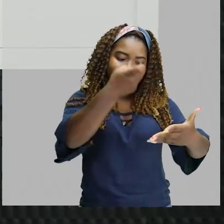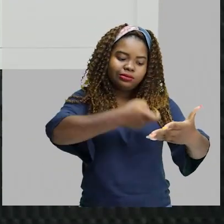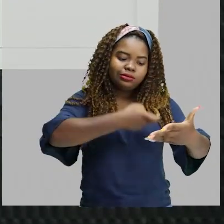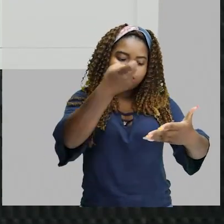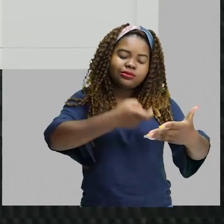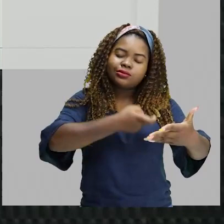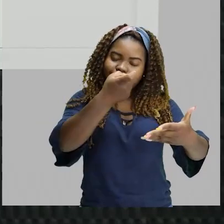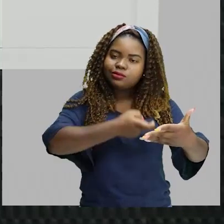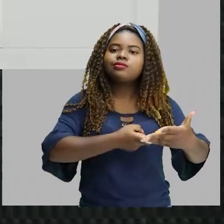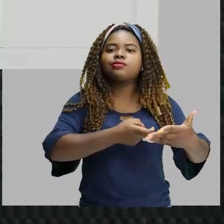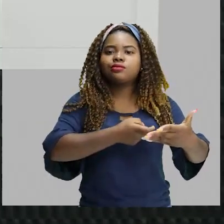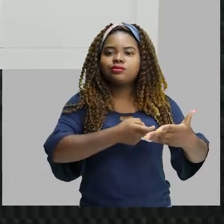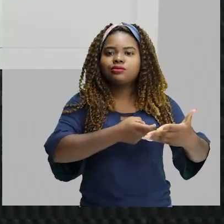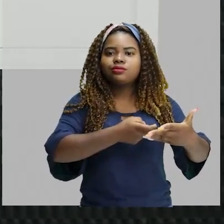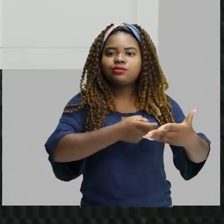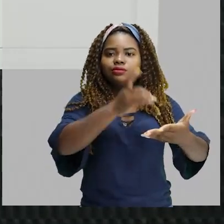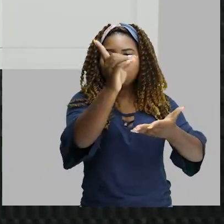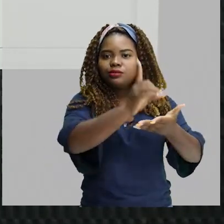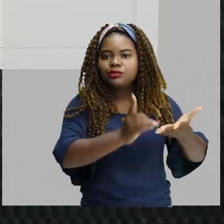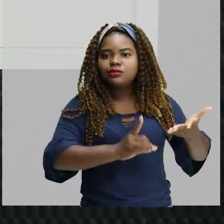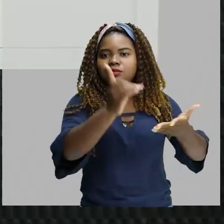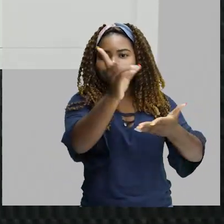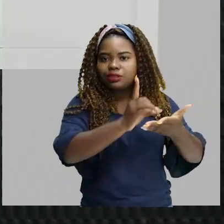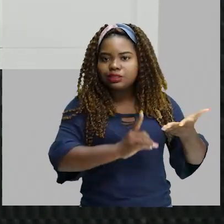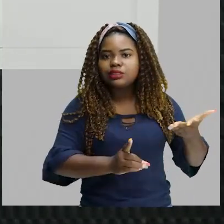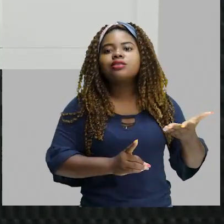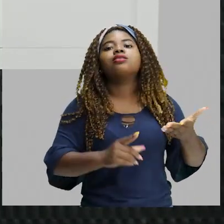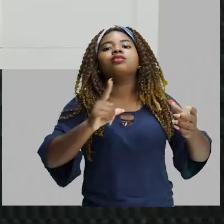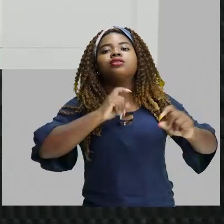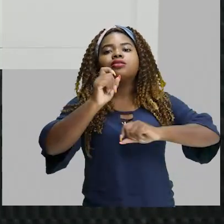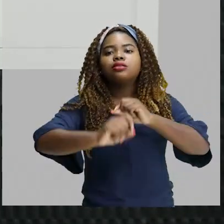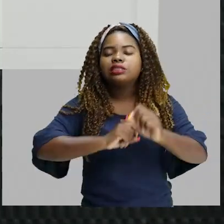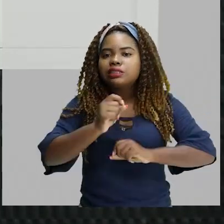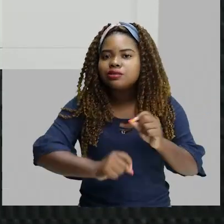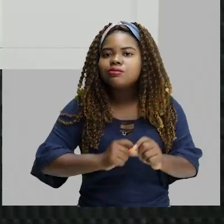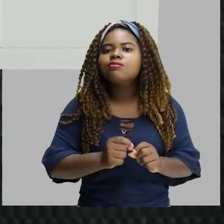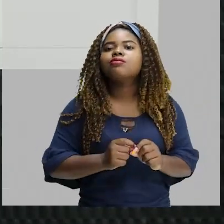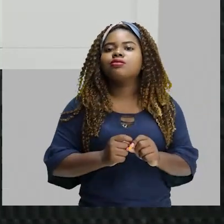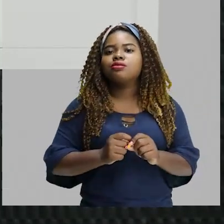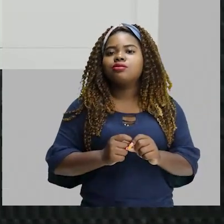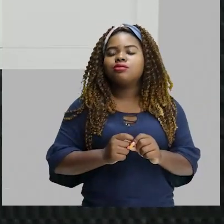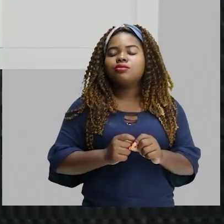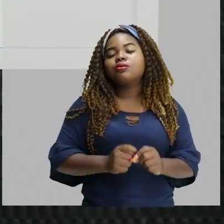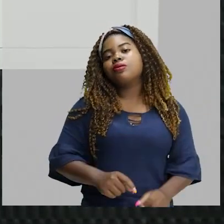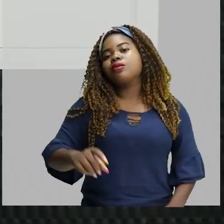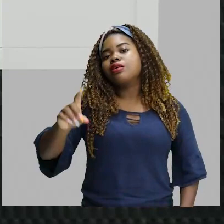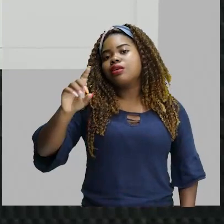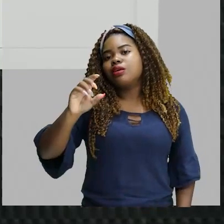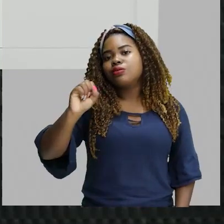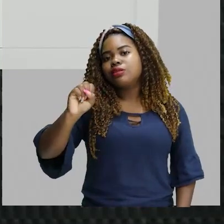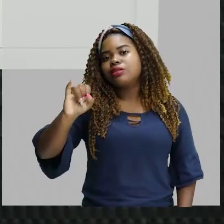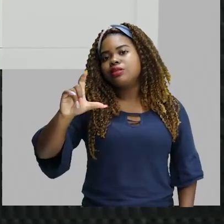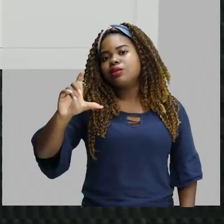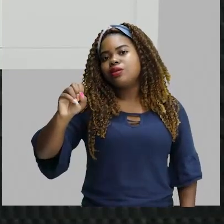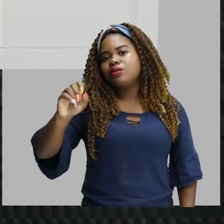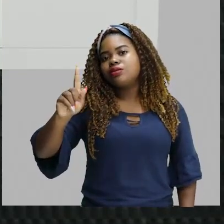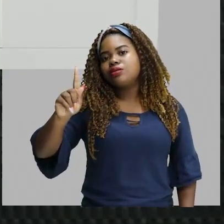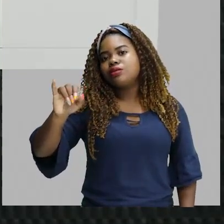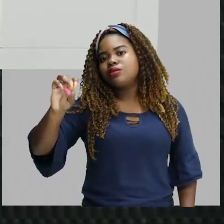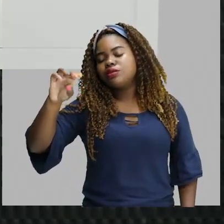silogismo, ou vários silogismos, um grande silogismo, em que você termina com uma conclusão, obviamente, claro, lá no